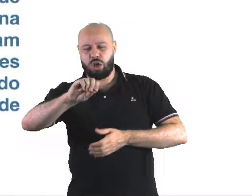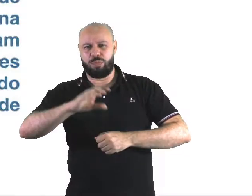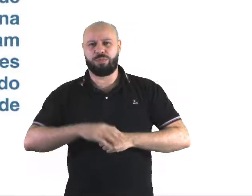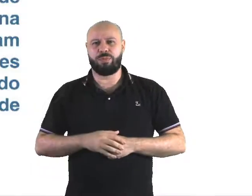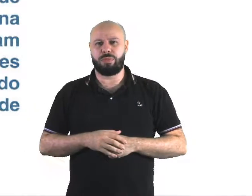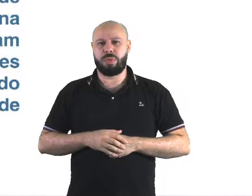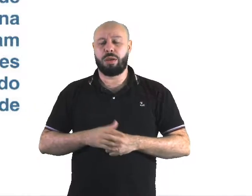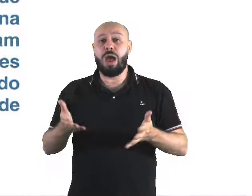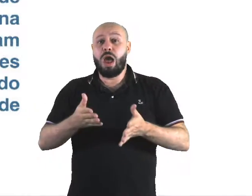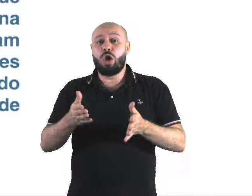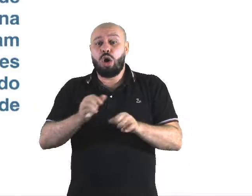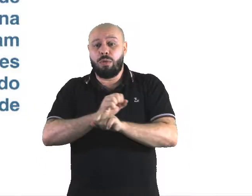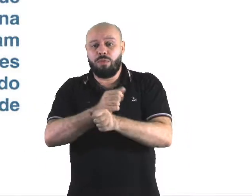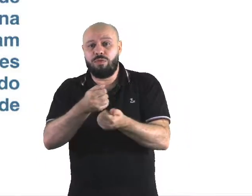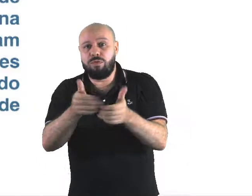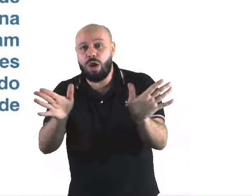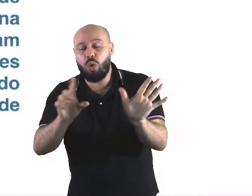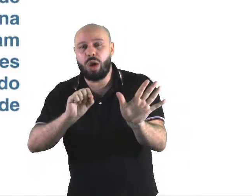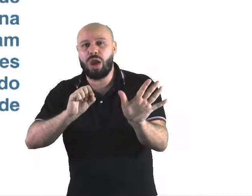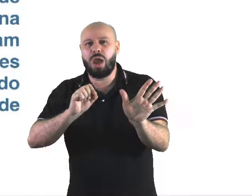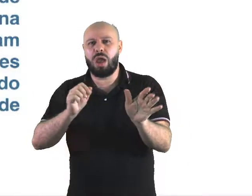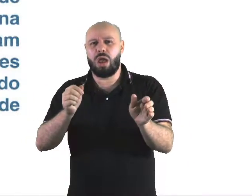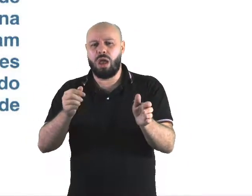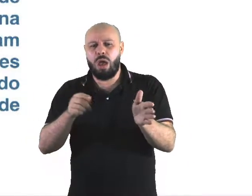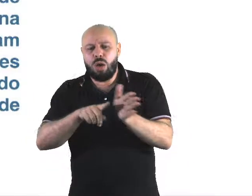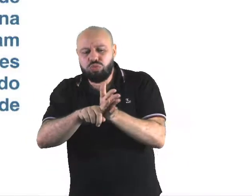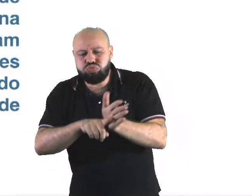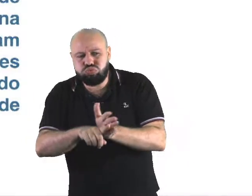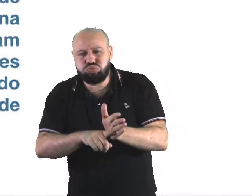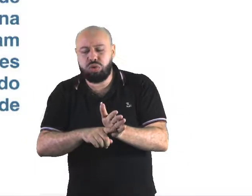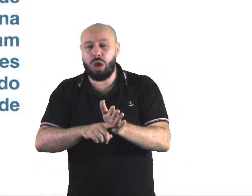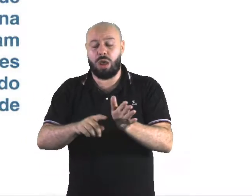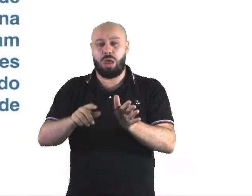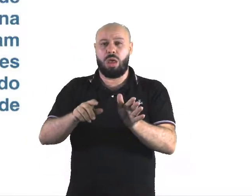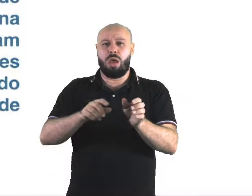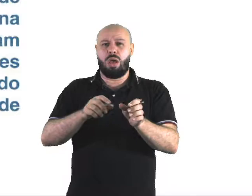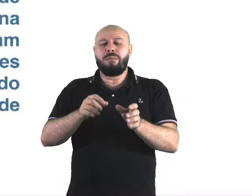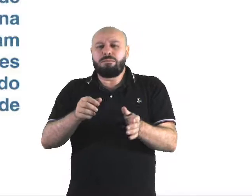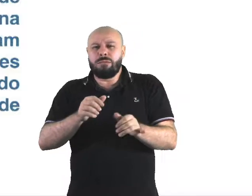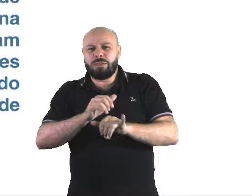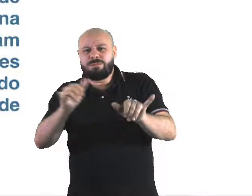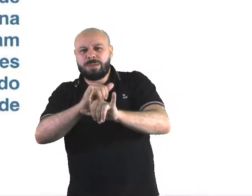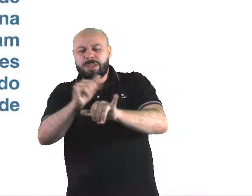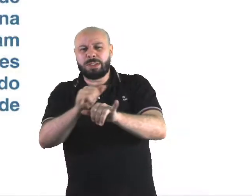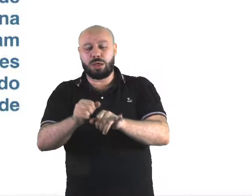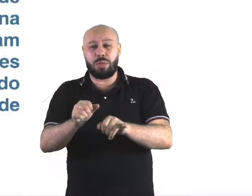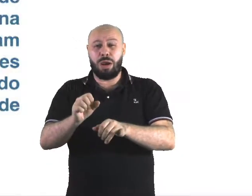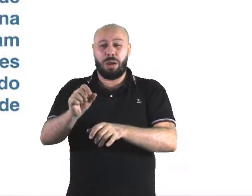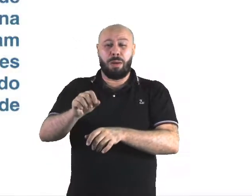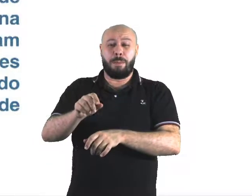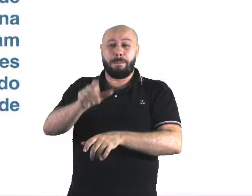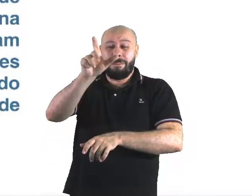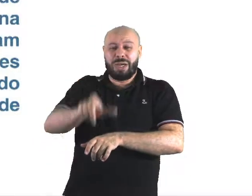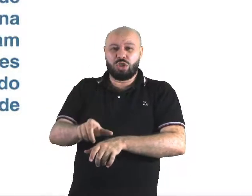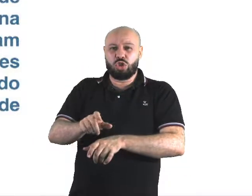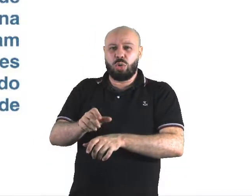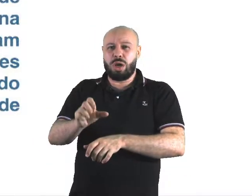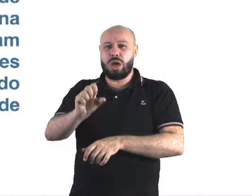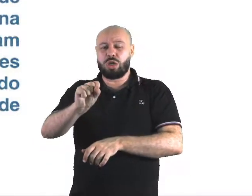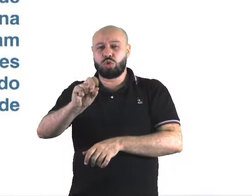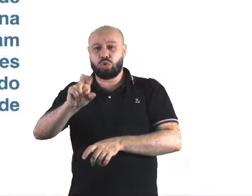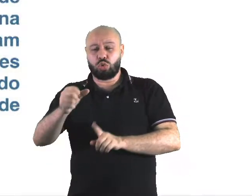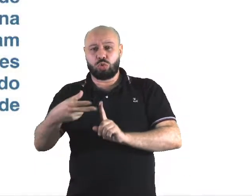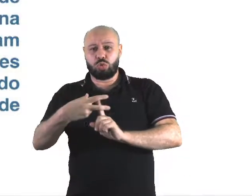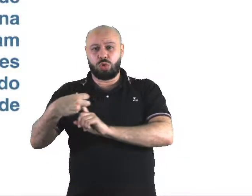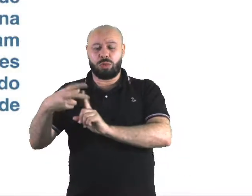ficaram abertas para consulta as informações pessoais de qualquer brasileiro cadastrado no SUS ou beneficiário